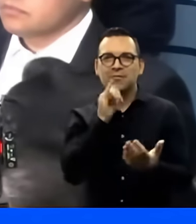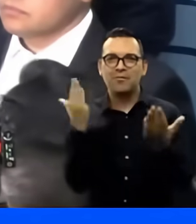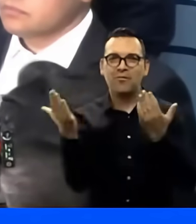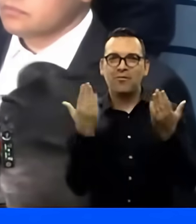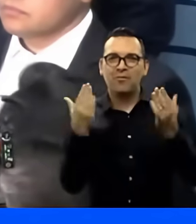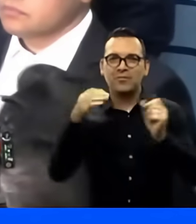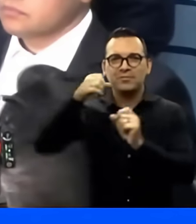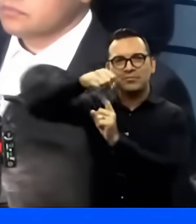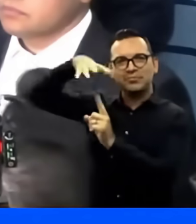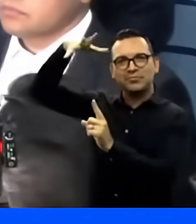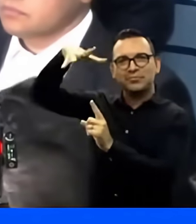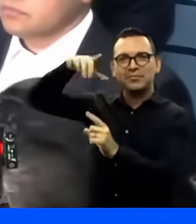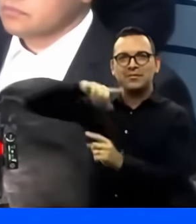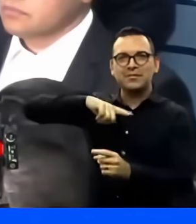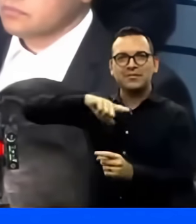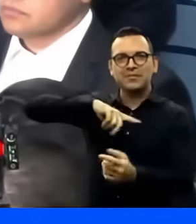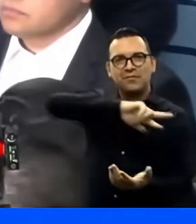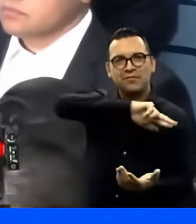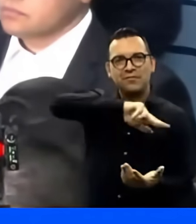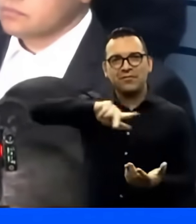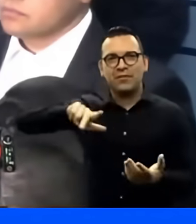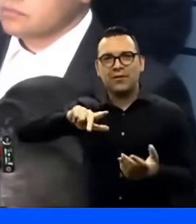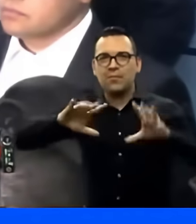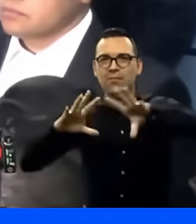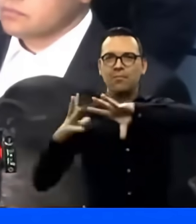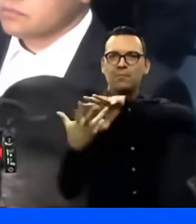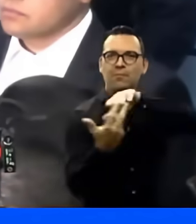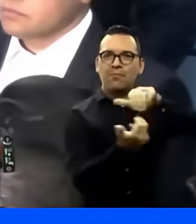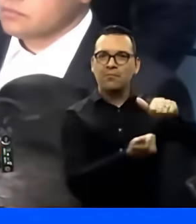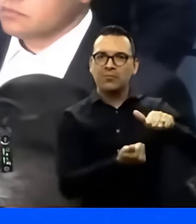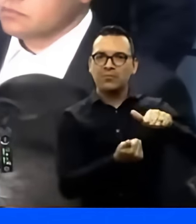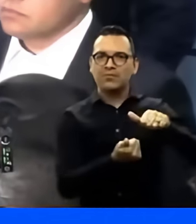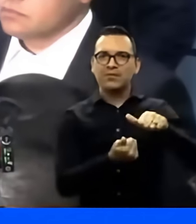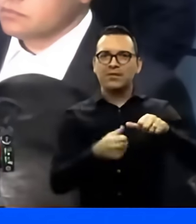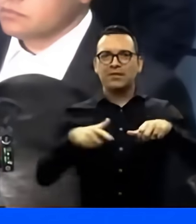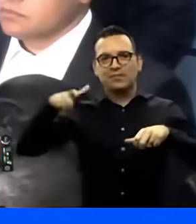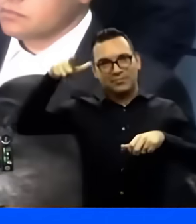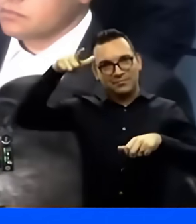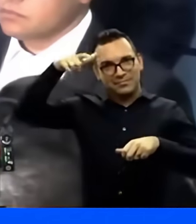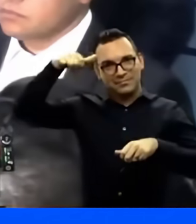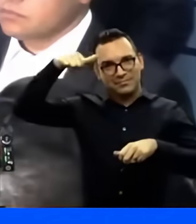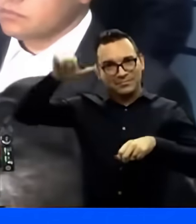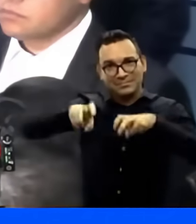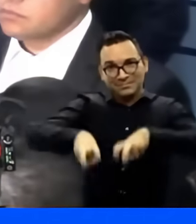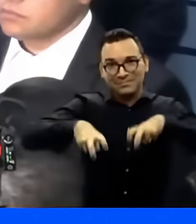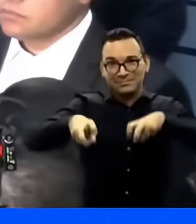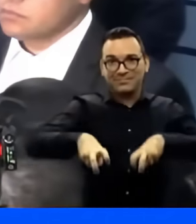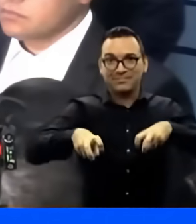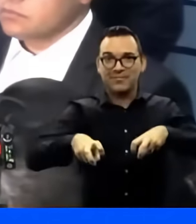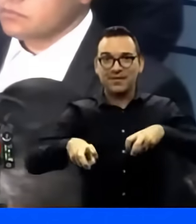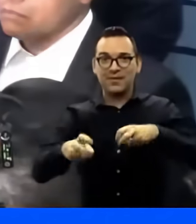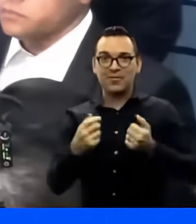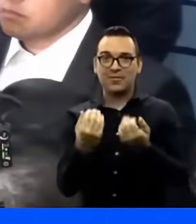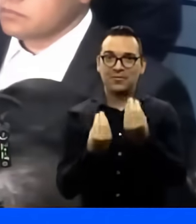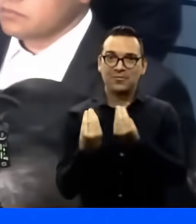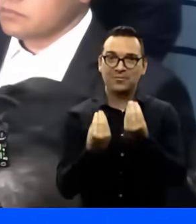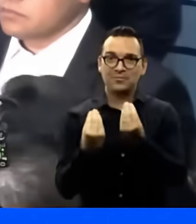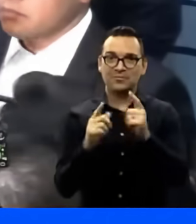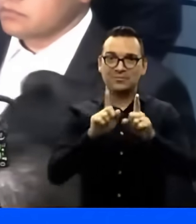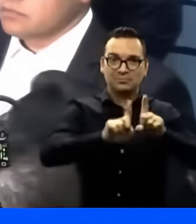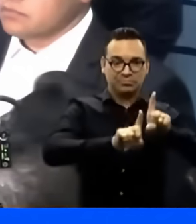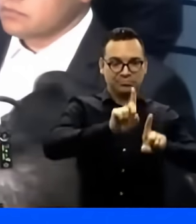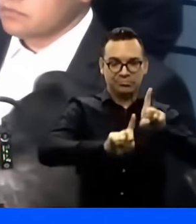das mudanças climáticas, que onde a gente foi, inclusive o agronegócio pediu muito isso, pediu porque ele é um parâmetro para falar